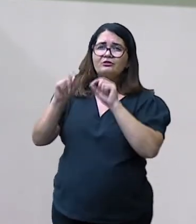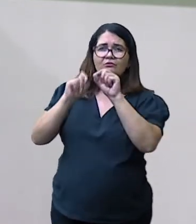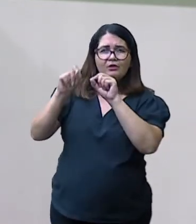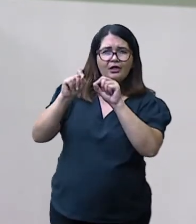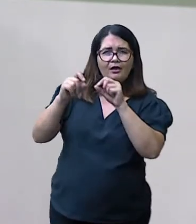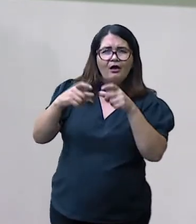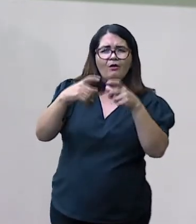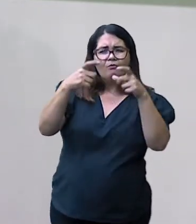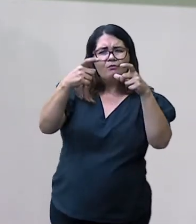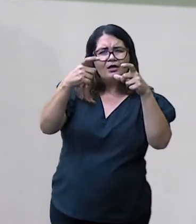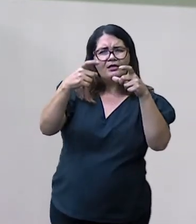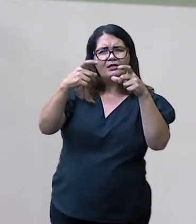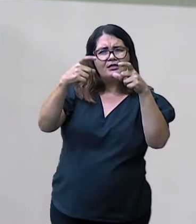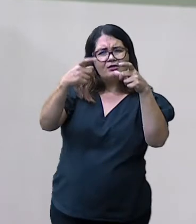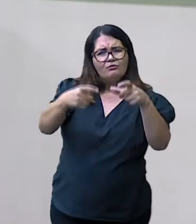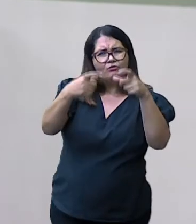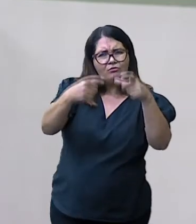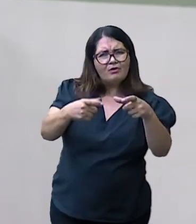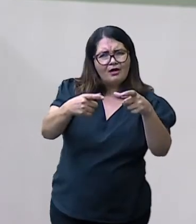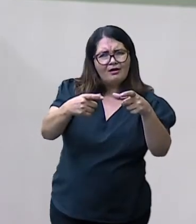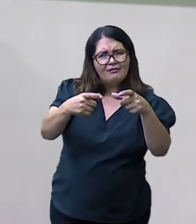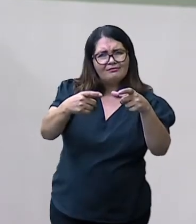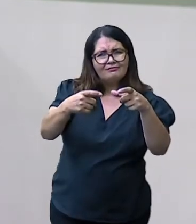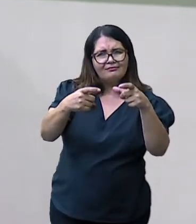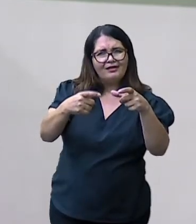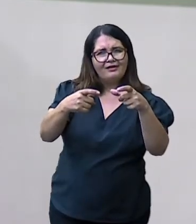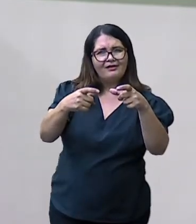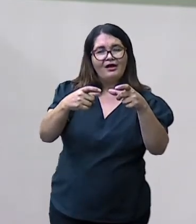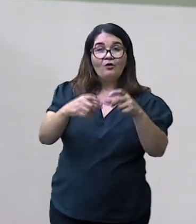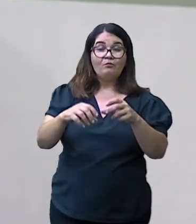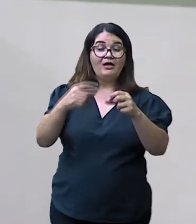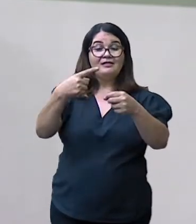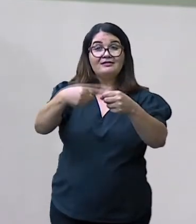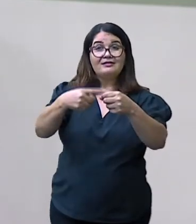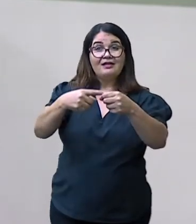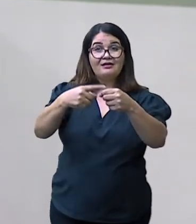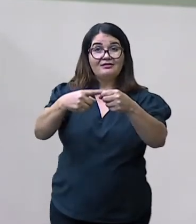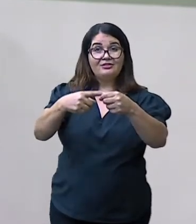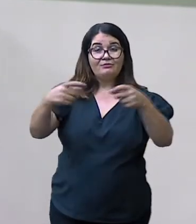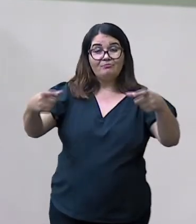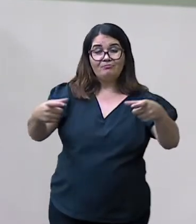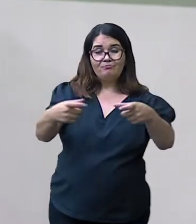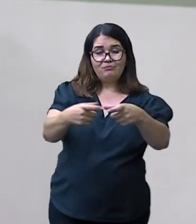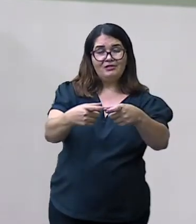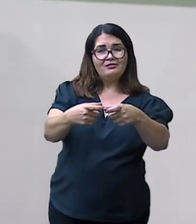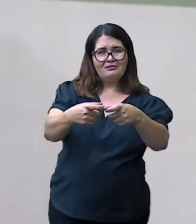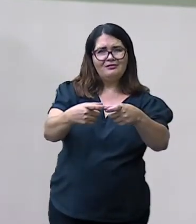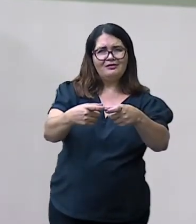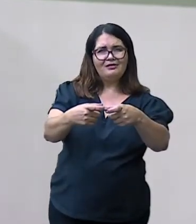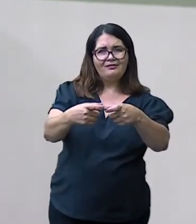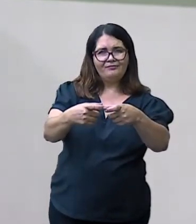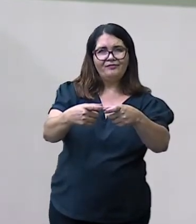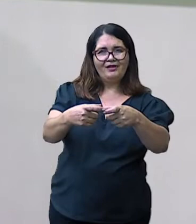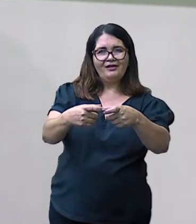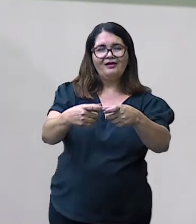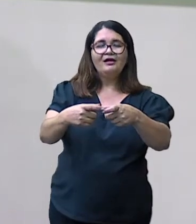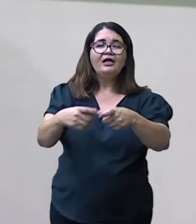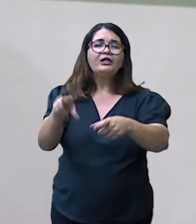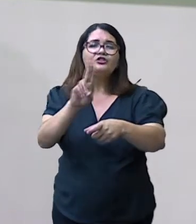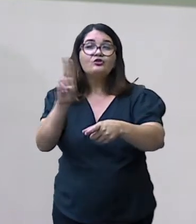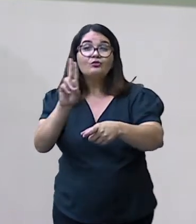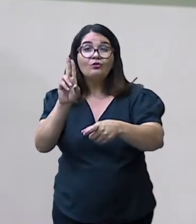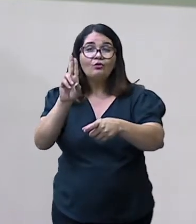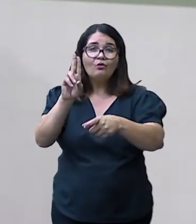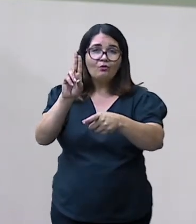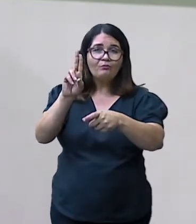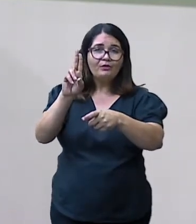aos Andrade. A vila, ela não chama Andrade, ela chama Andrade, em homenagem aos Andrade, tá? Mas